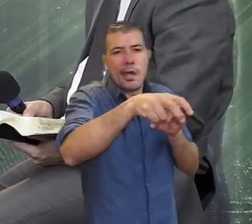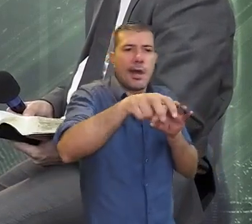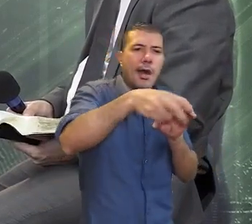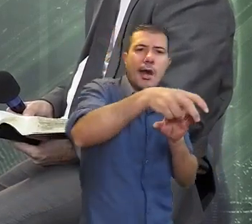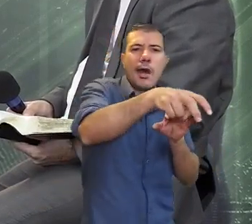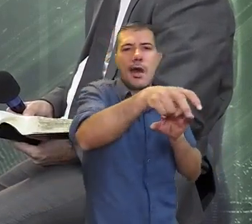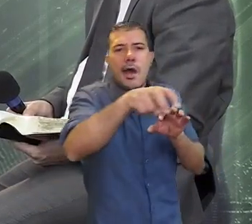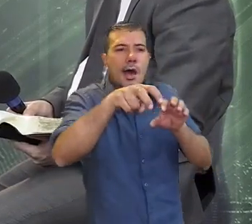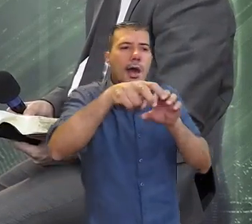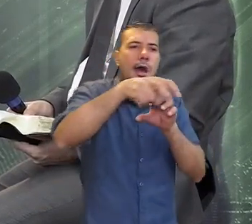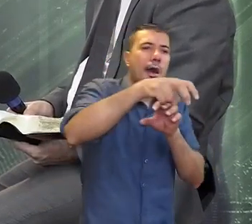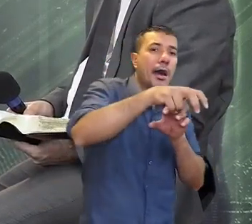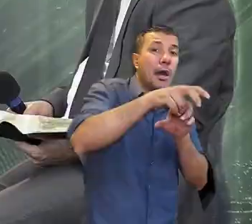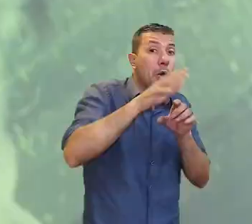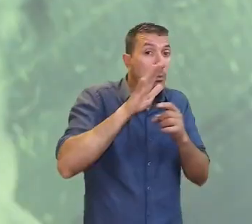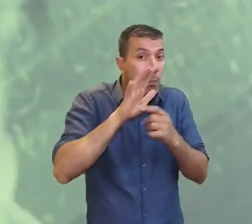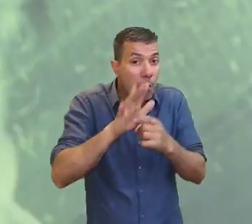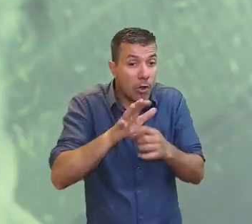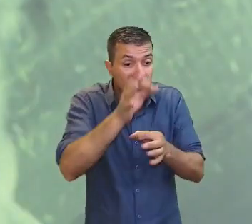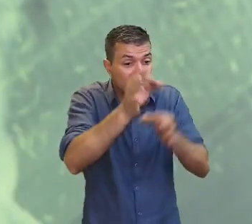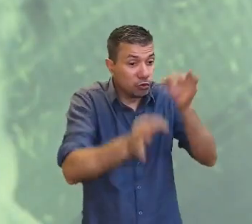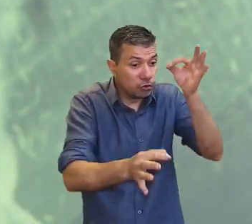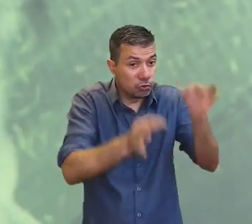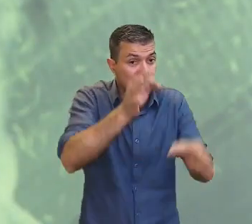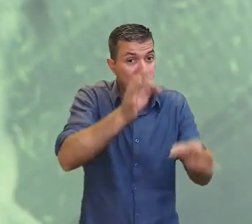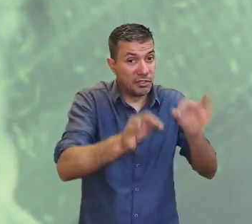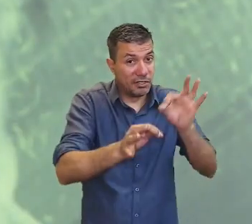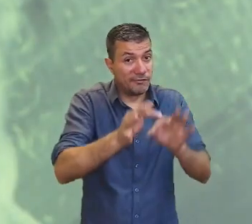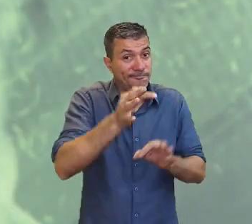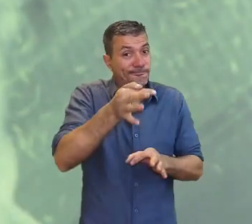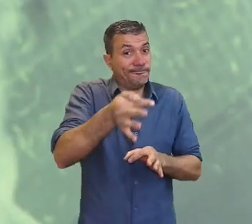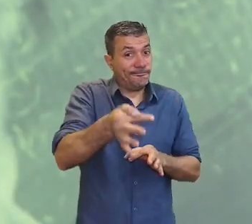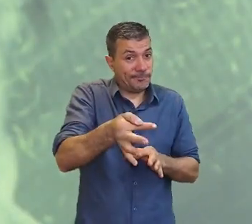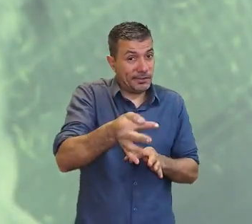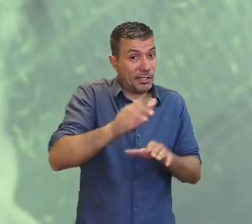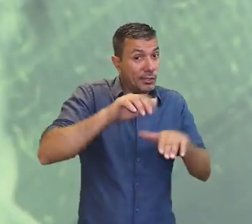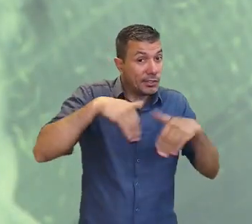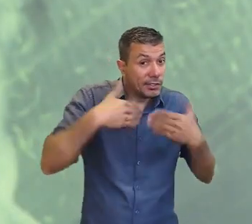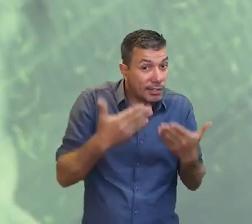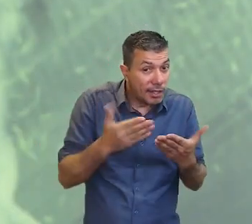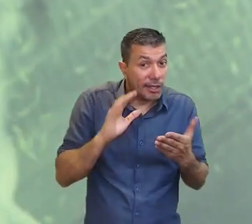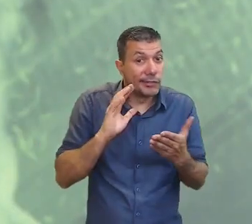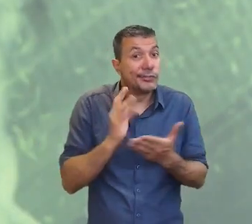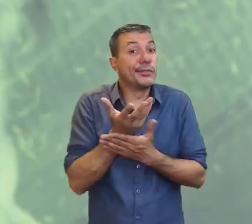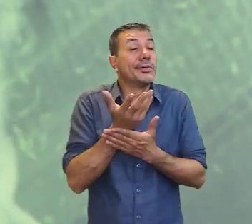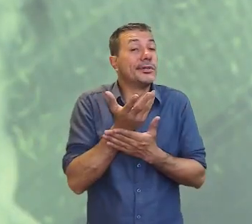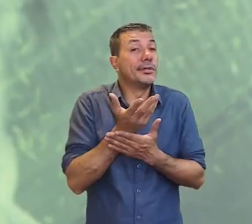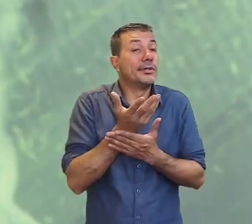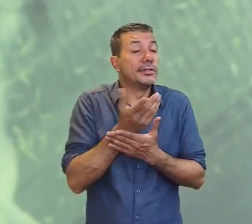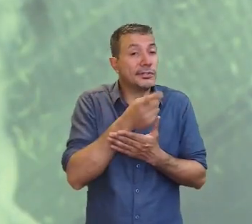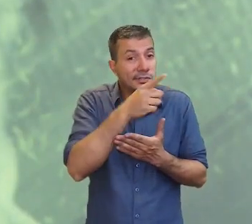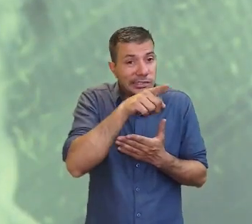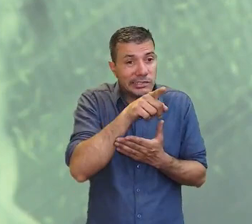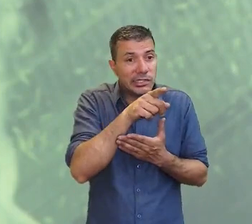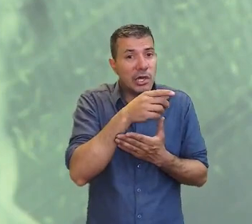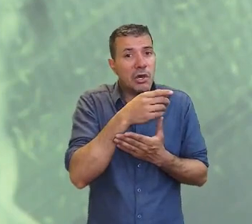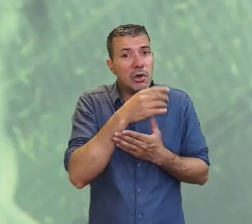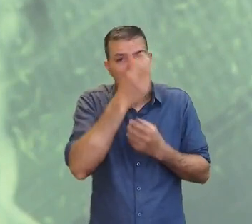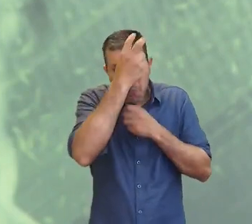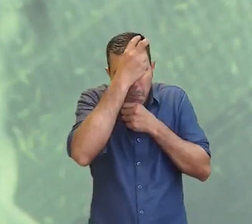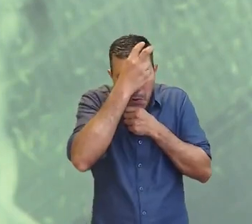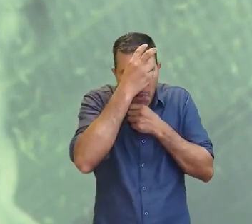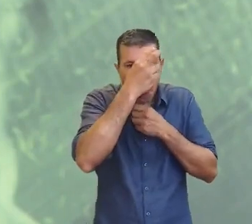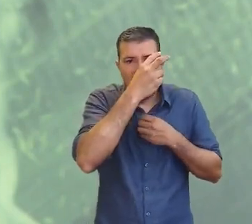bode Azazel, ele representa o juízo final, que em última instância O portador ali, o portador